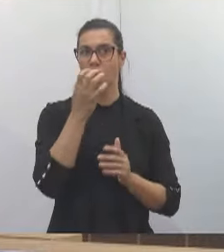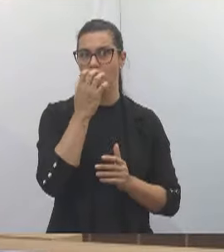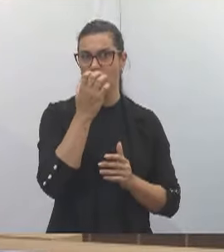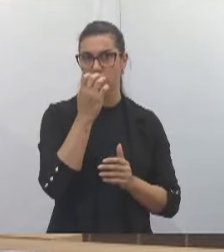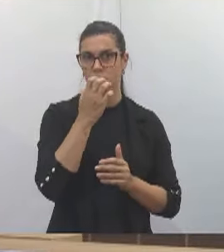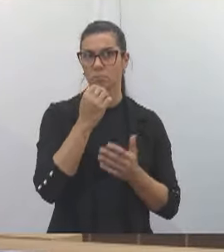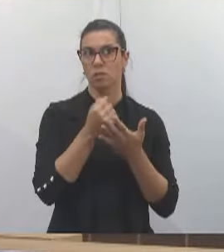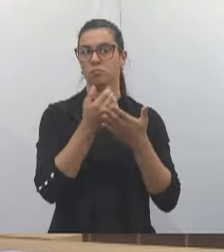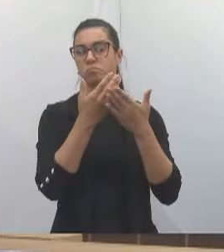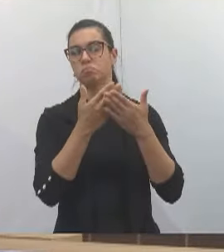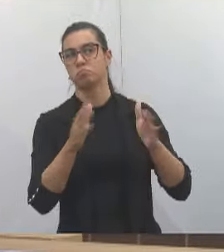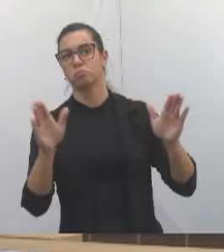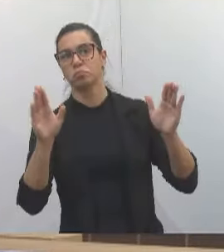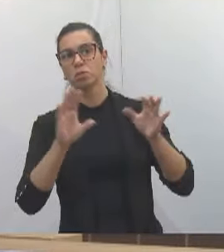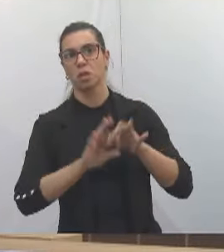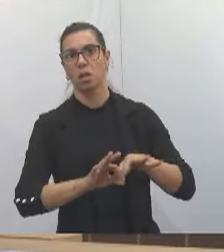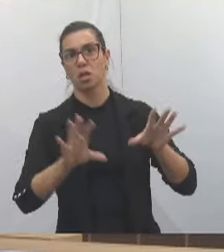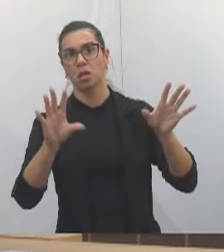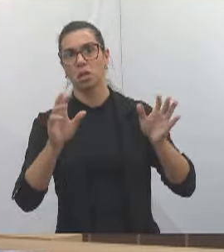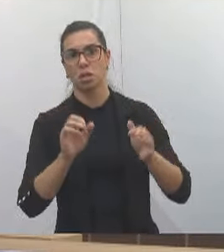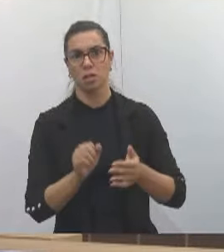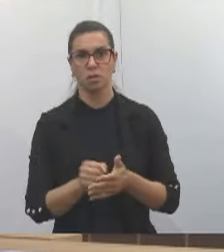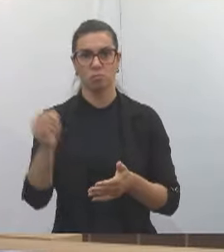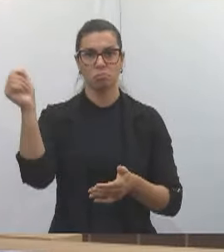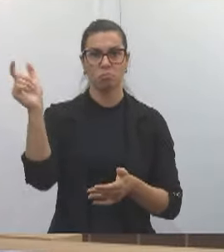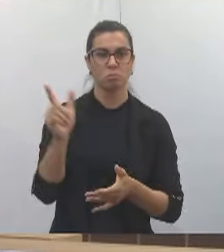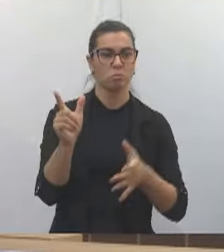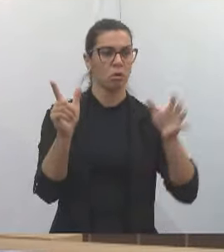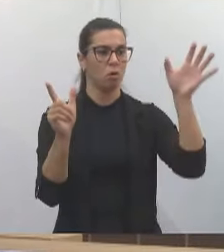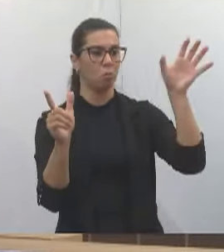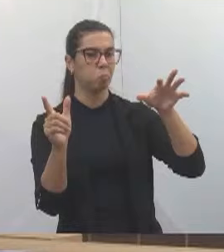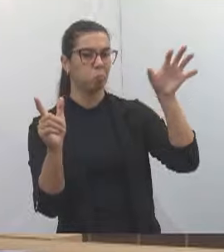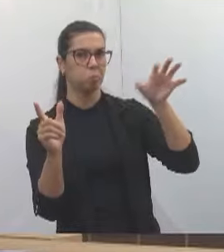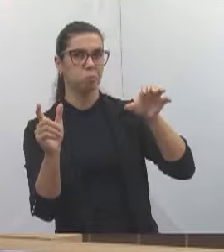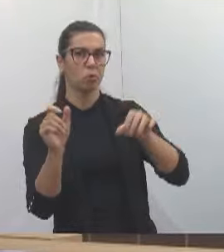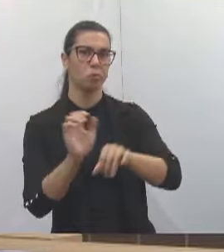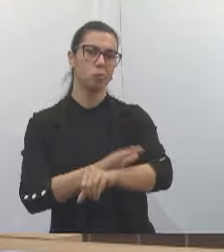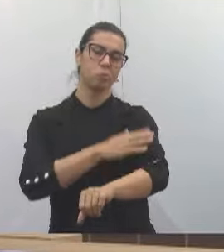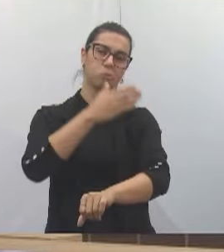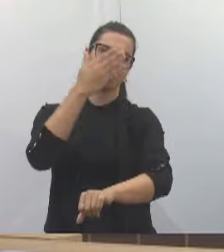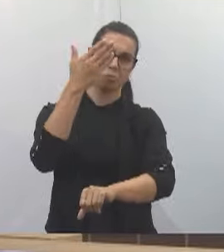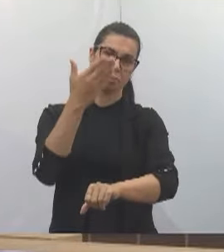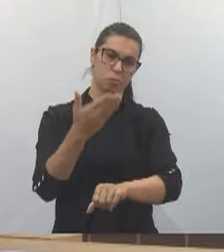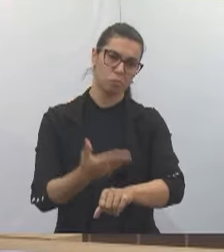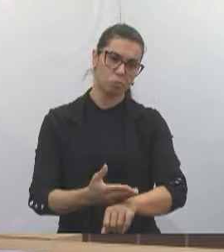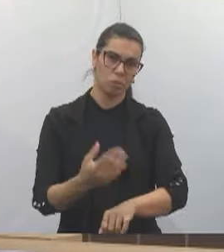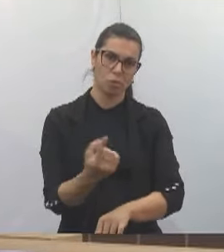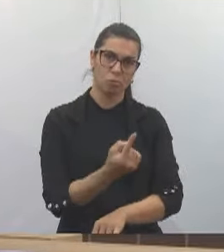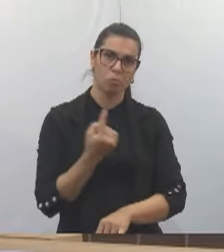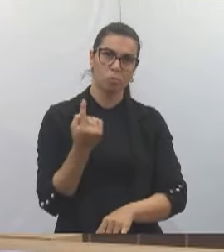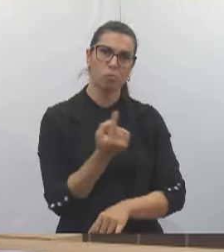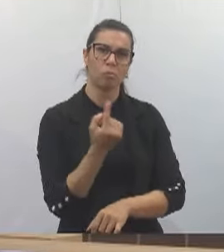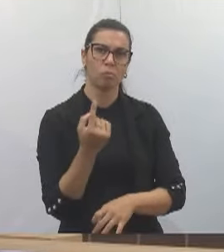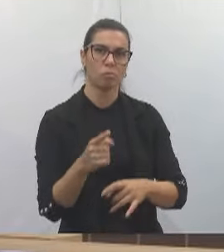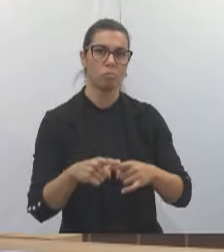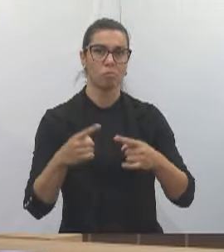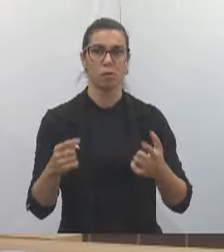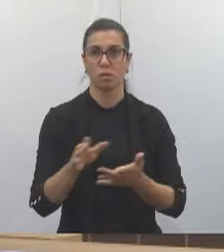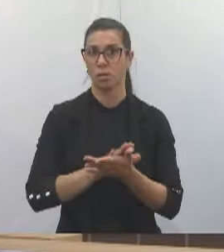expostos a sol, a chuva, por longos períodos e nada se